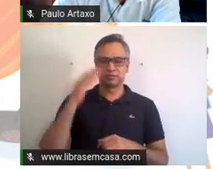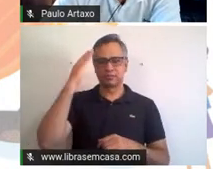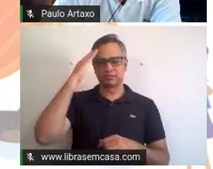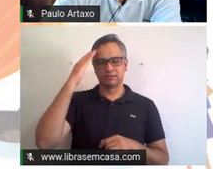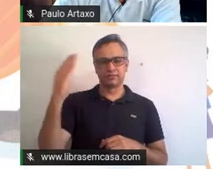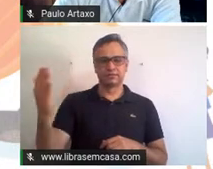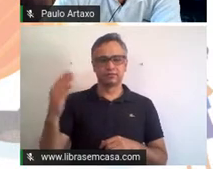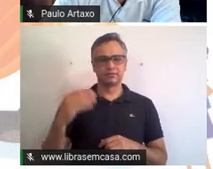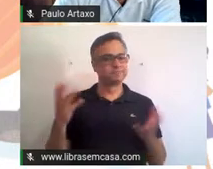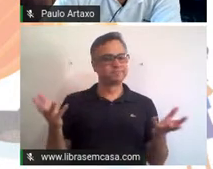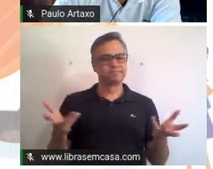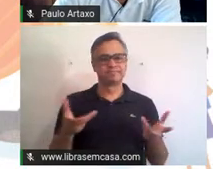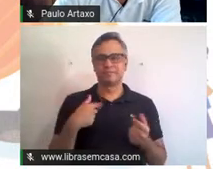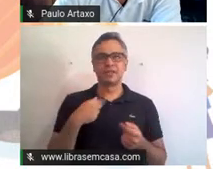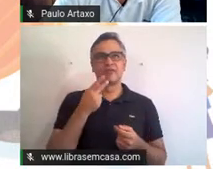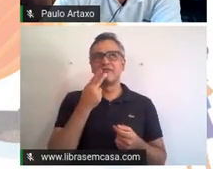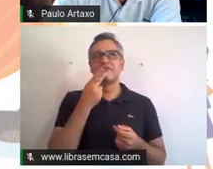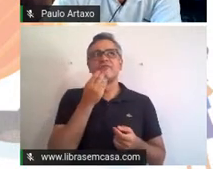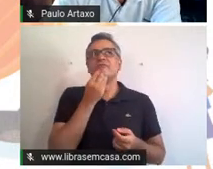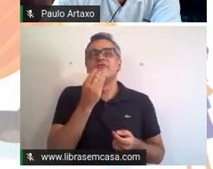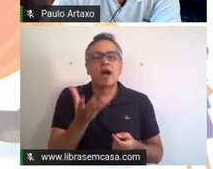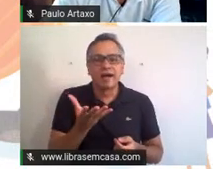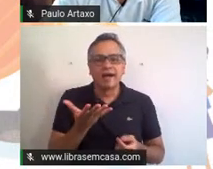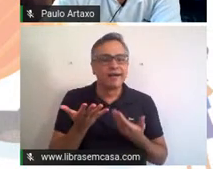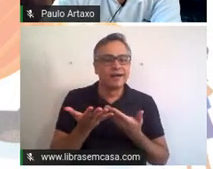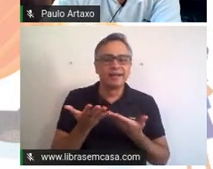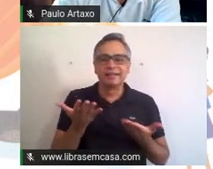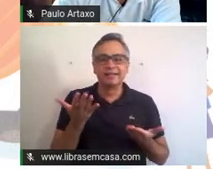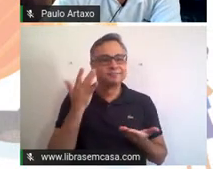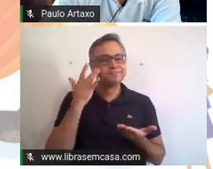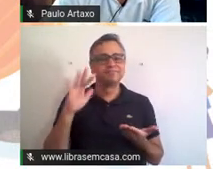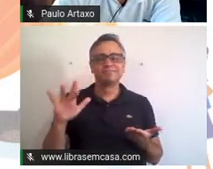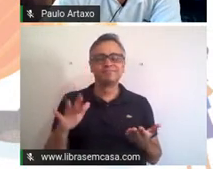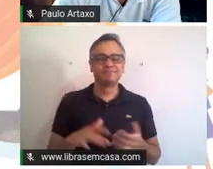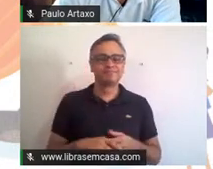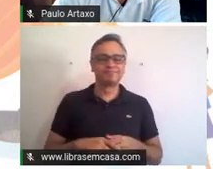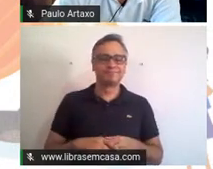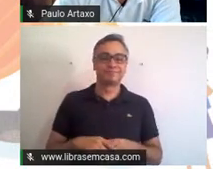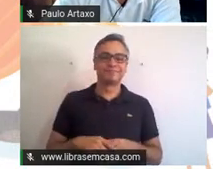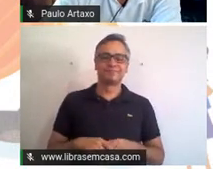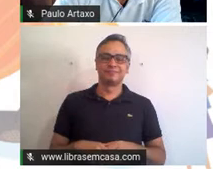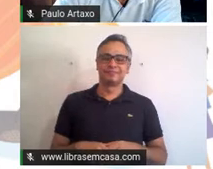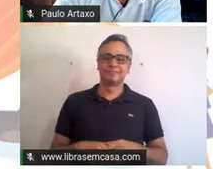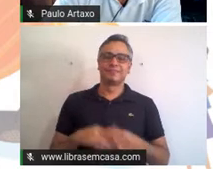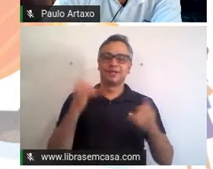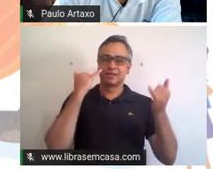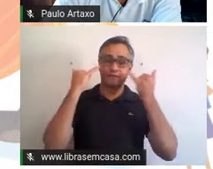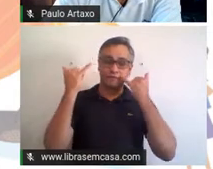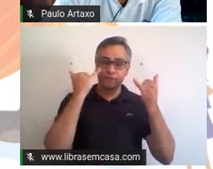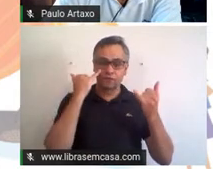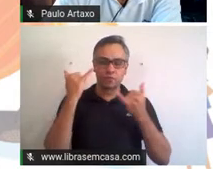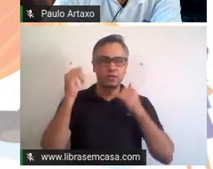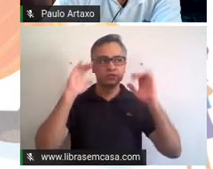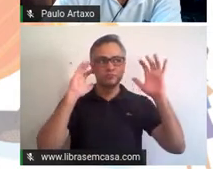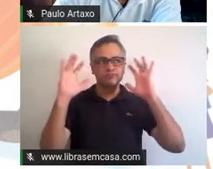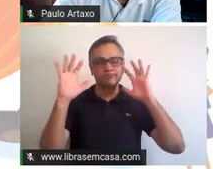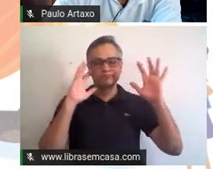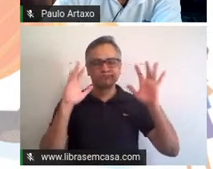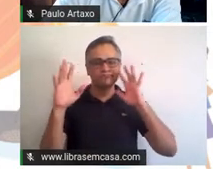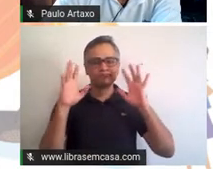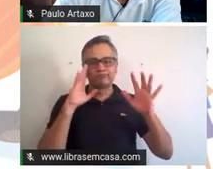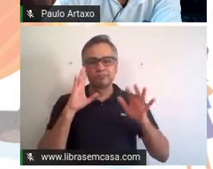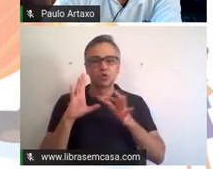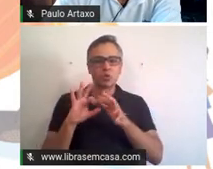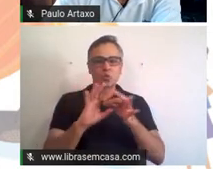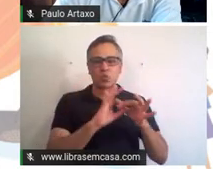incrível. Estou até meio sem palavras aqui, porque foi realmente muitas informações, muitas reflexões, muitas conexões que